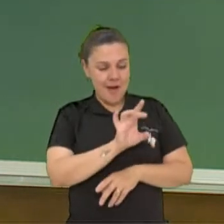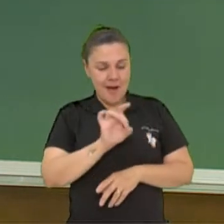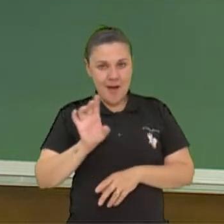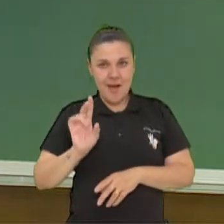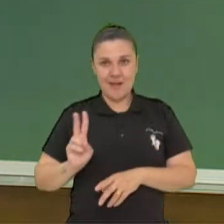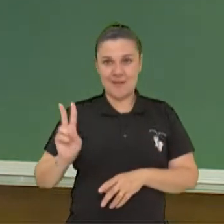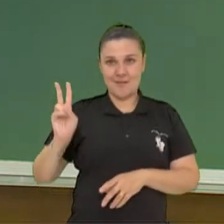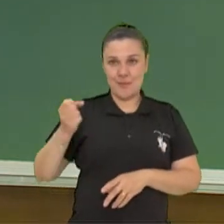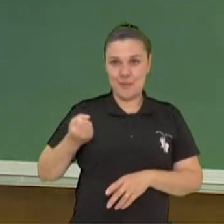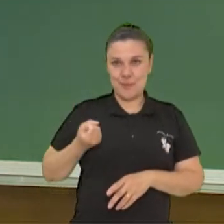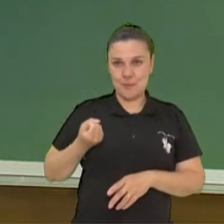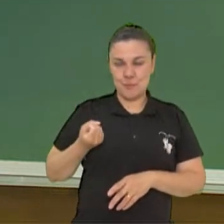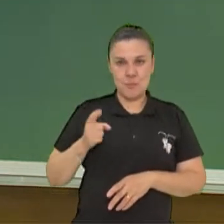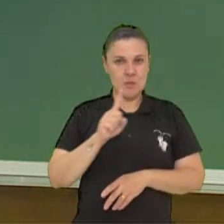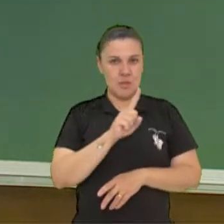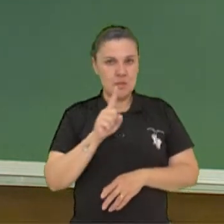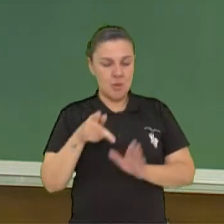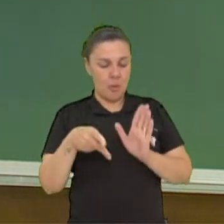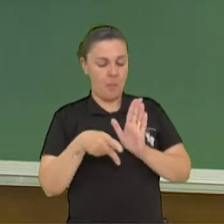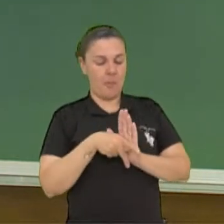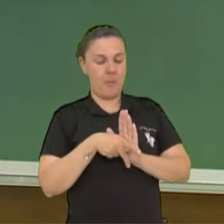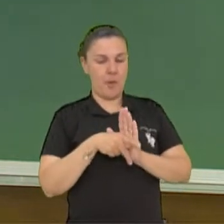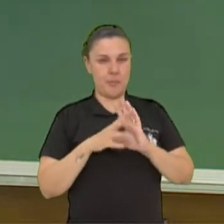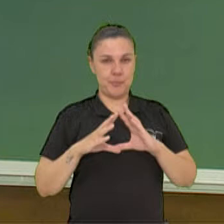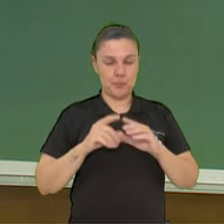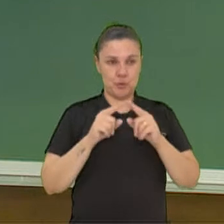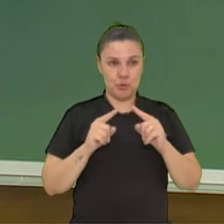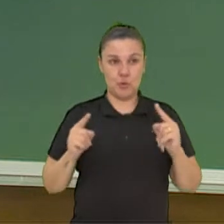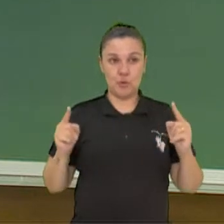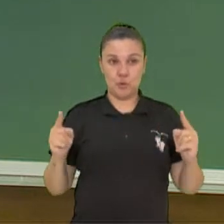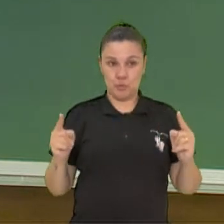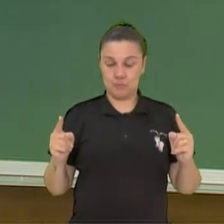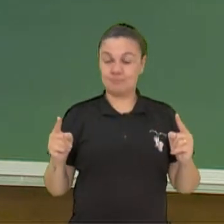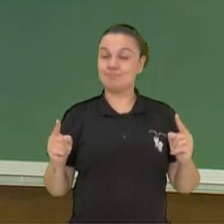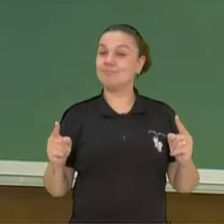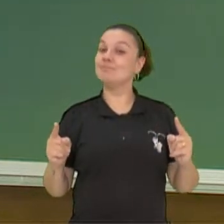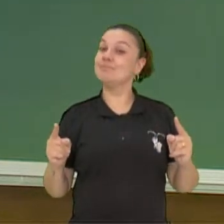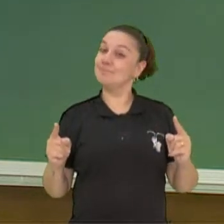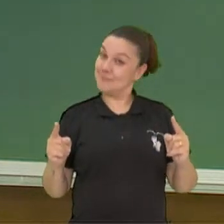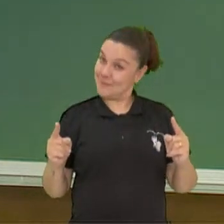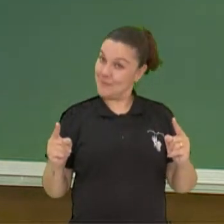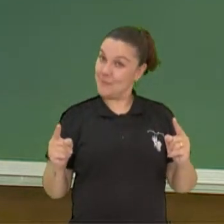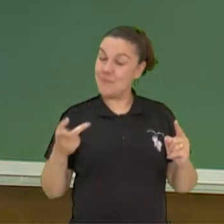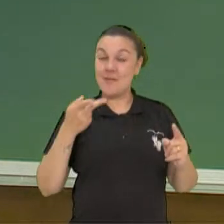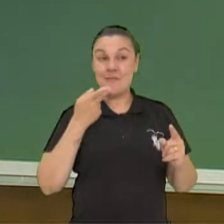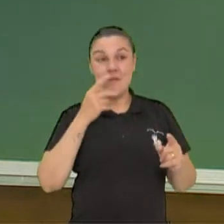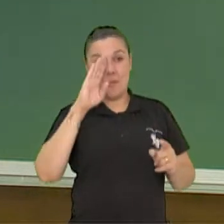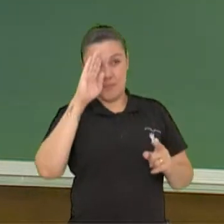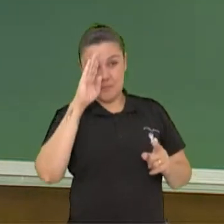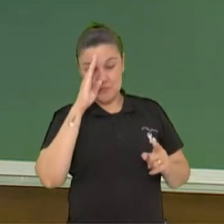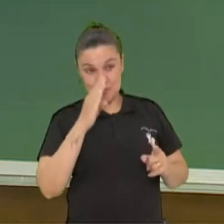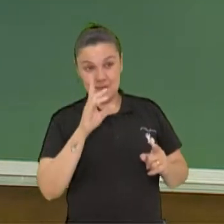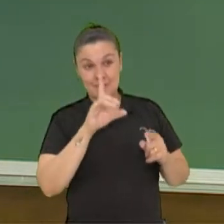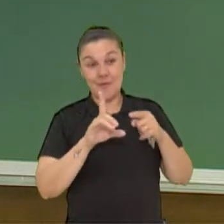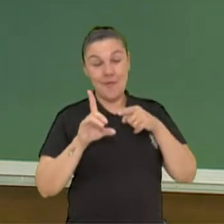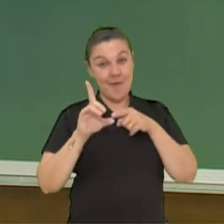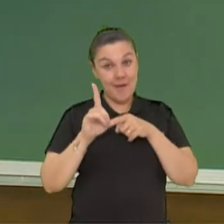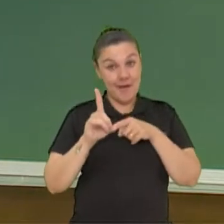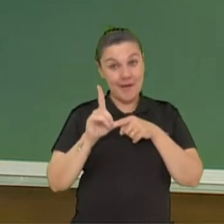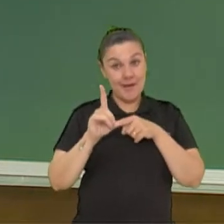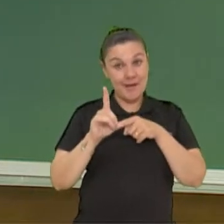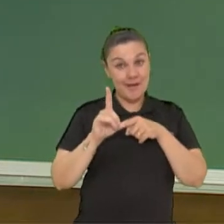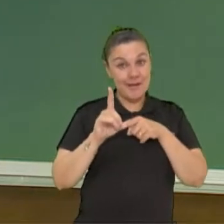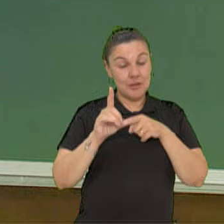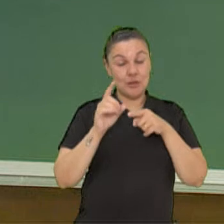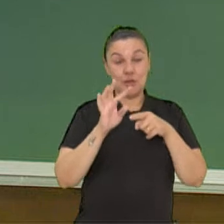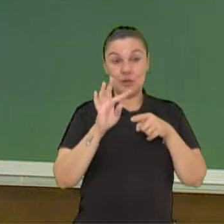tendência central usada para encontrar o único valor. Não é verdade. Tá? A B, desvio é uma medida